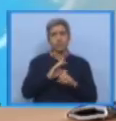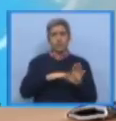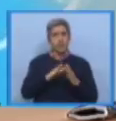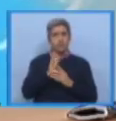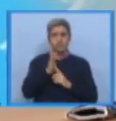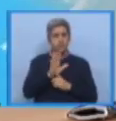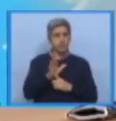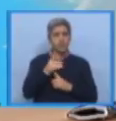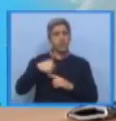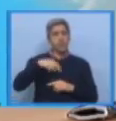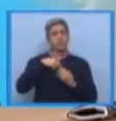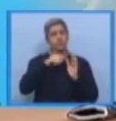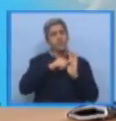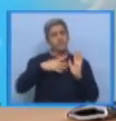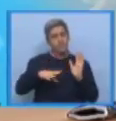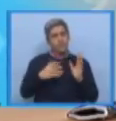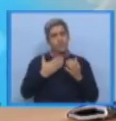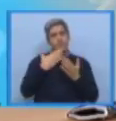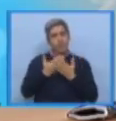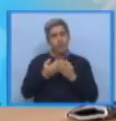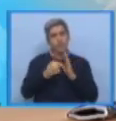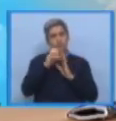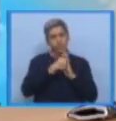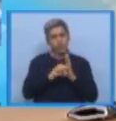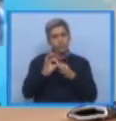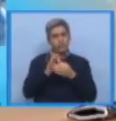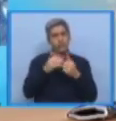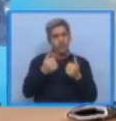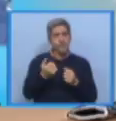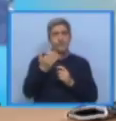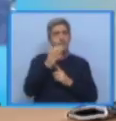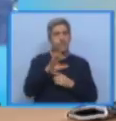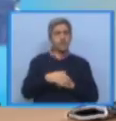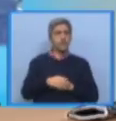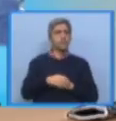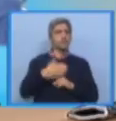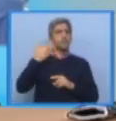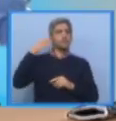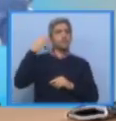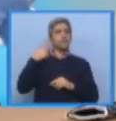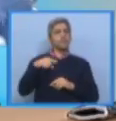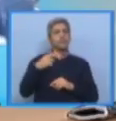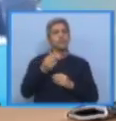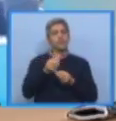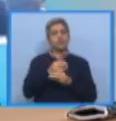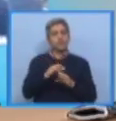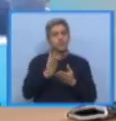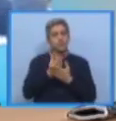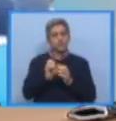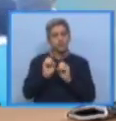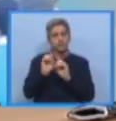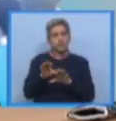que nós pedimos é que se criem condições para essa conciliação. Por exemplo, já em tempos houve creches nos hospitais